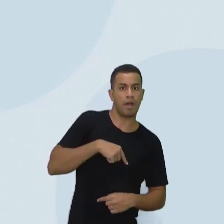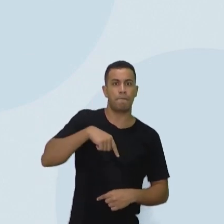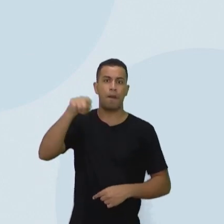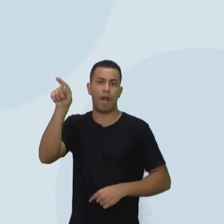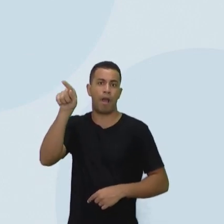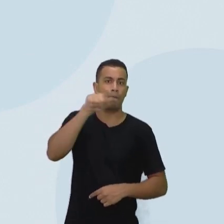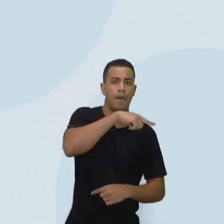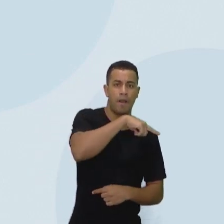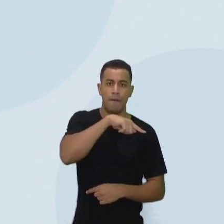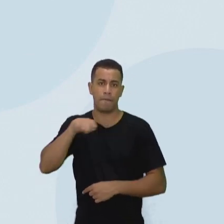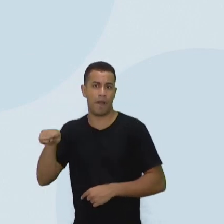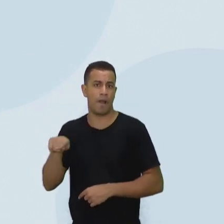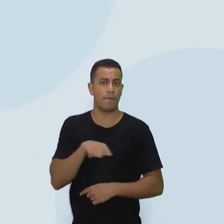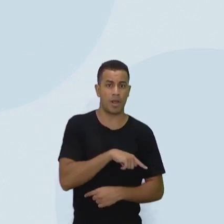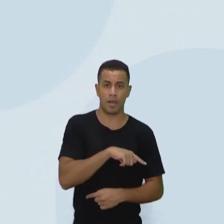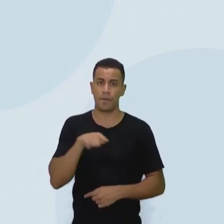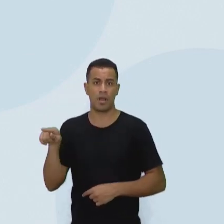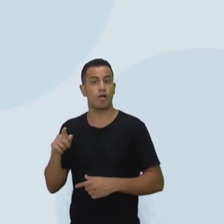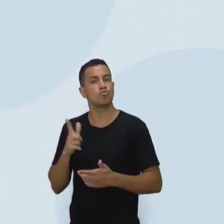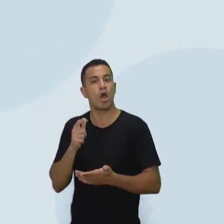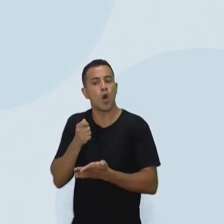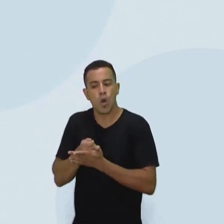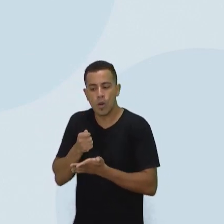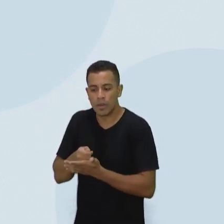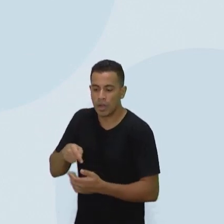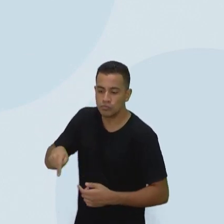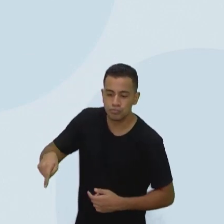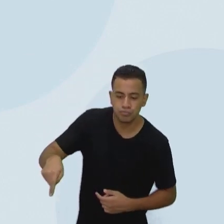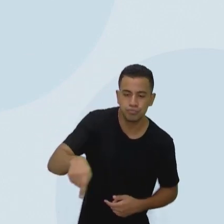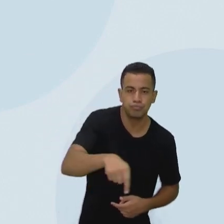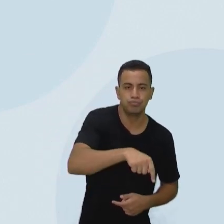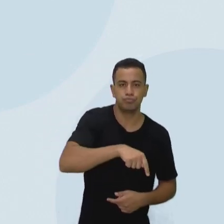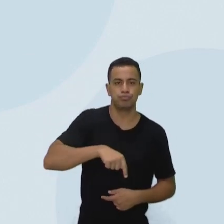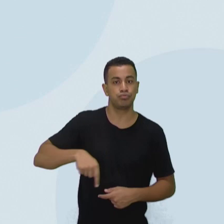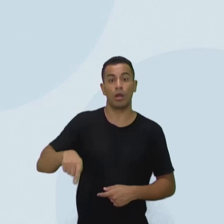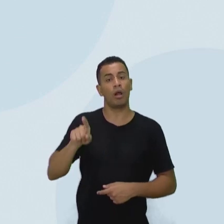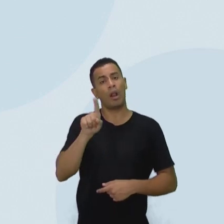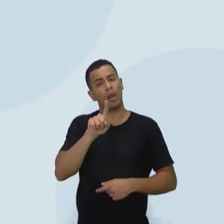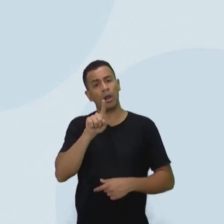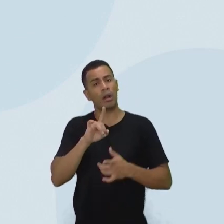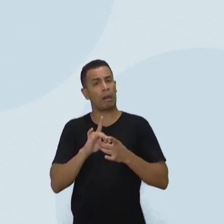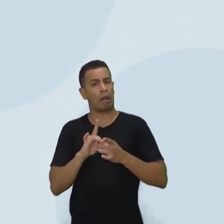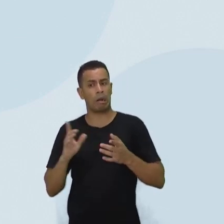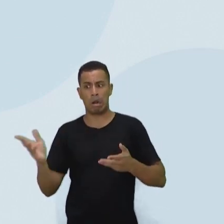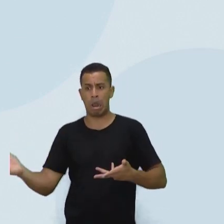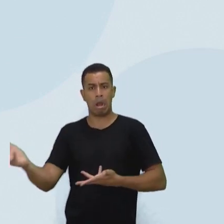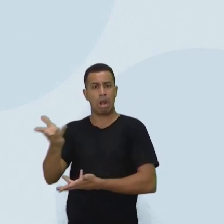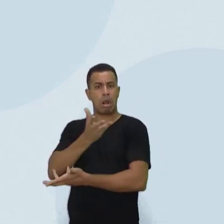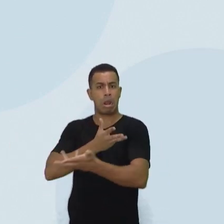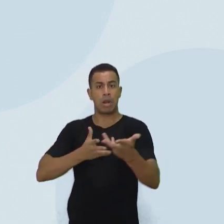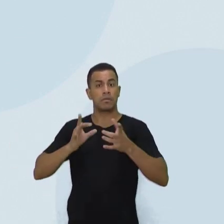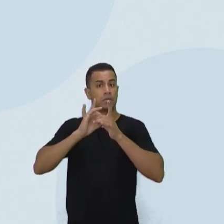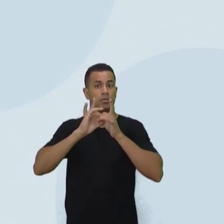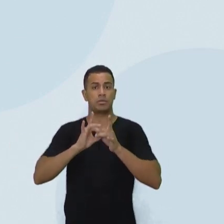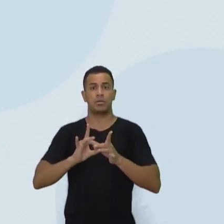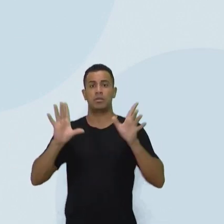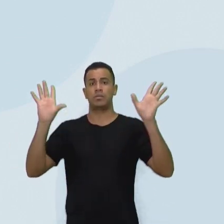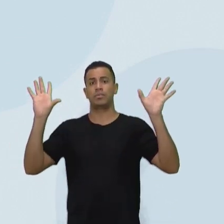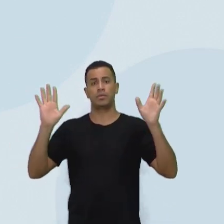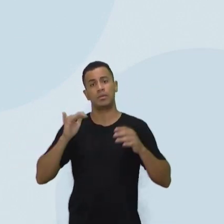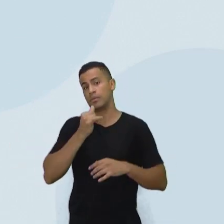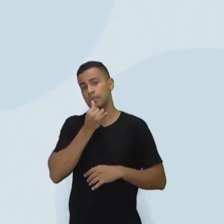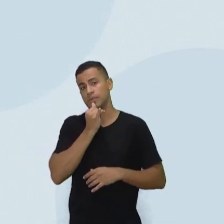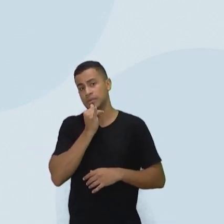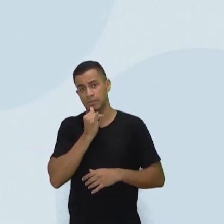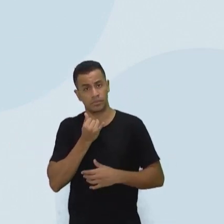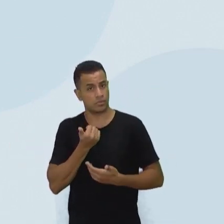essas mesas que vocês estão vendo espalhadas. Então, os estudantes, eles fazem essa troca mais livremente. Então, eu posso ter aí um